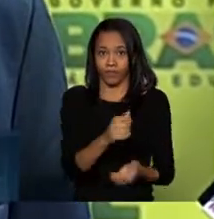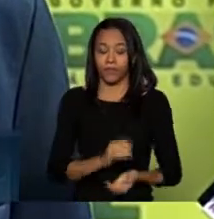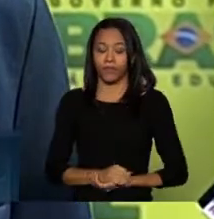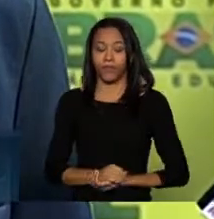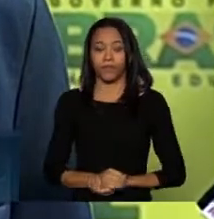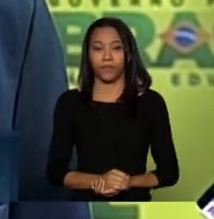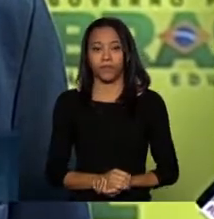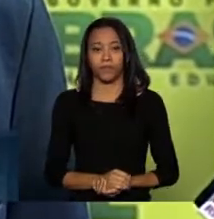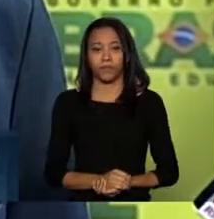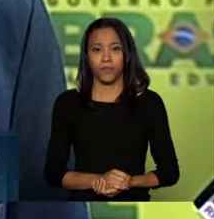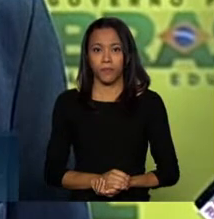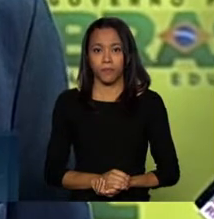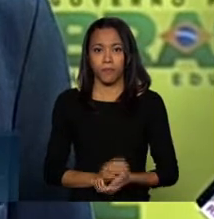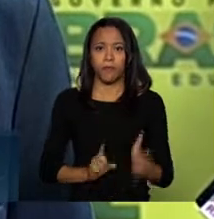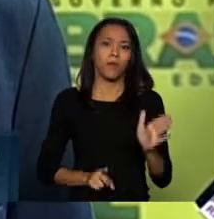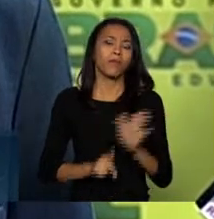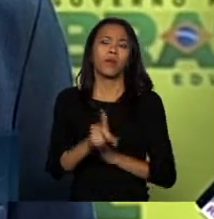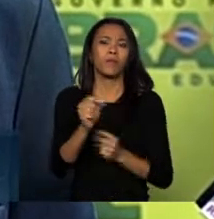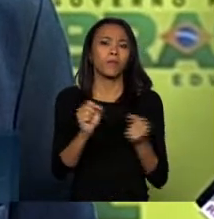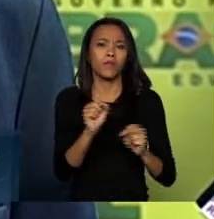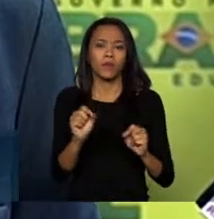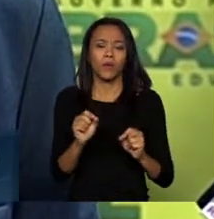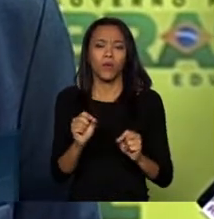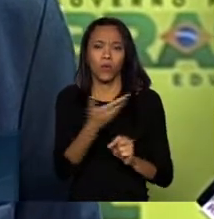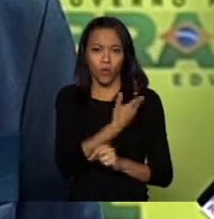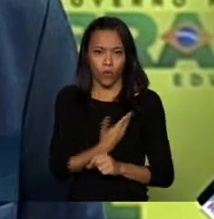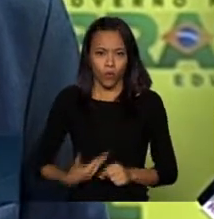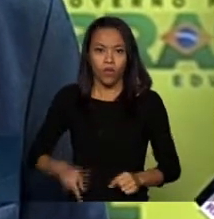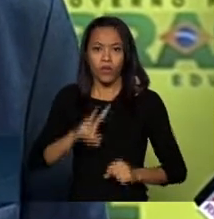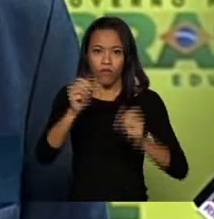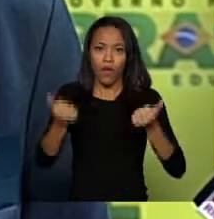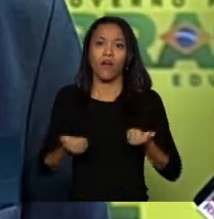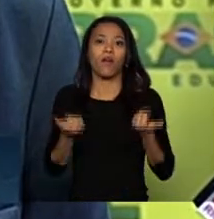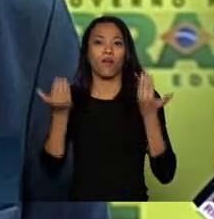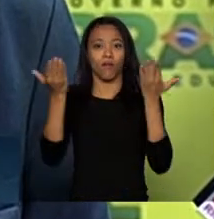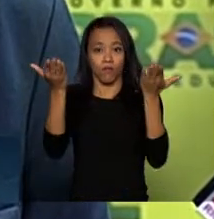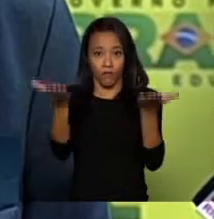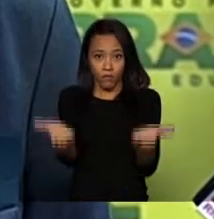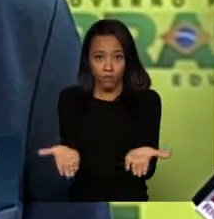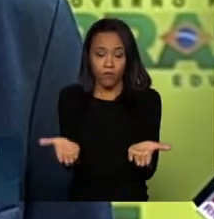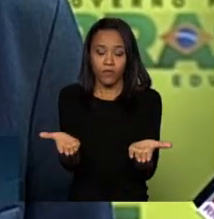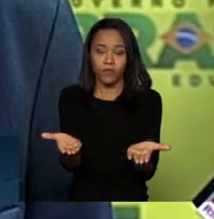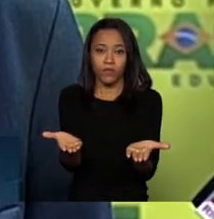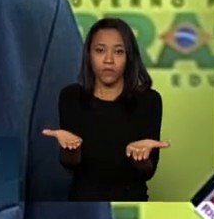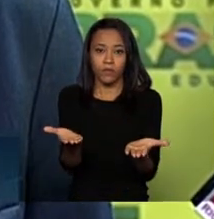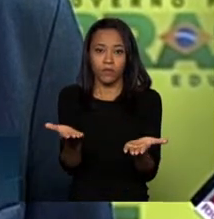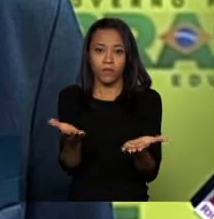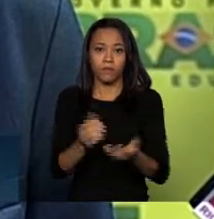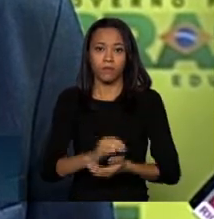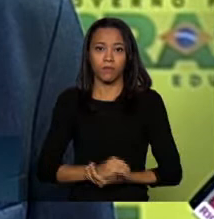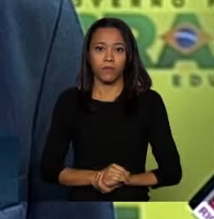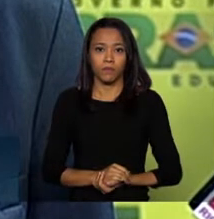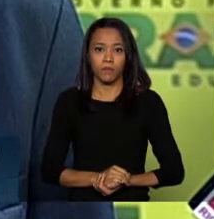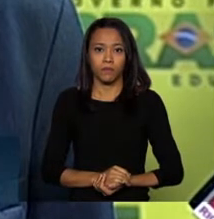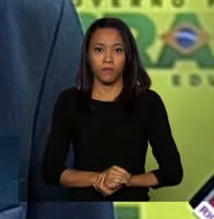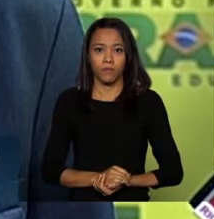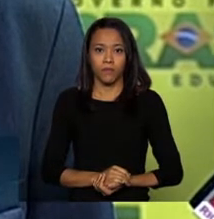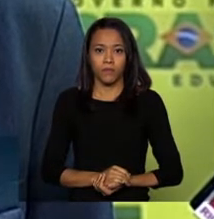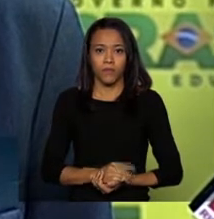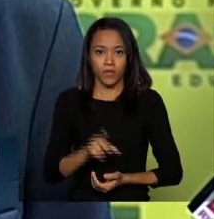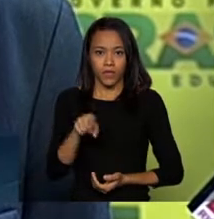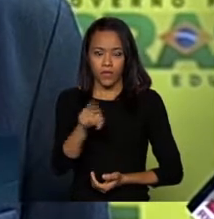pobres que a região sul e sudeste. O governo vai oferecer algum tipo de financiamento específico? Agora a gente está vivendo um momento de crise do FIES. Esse